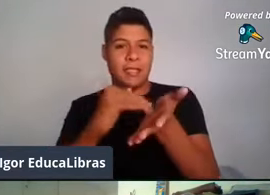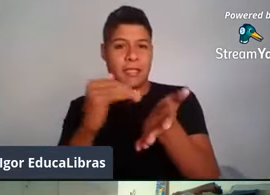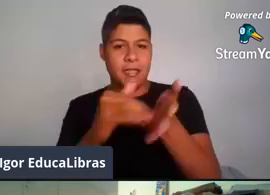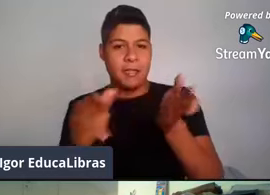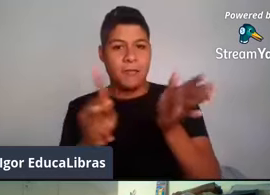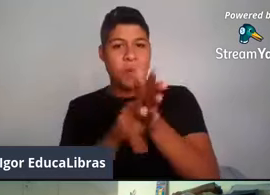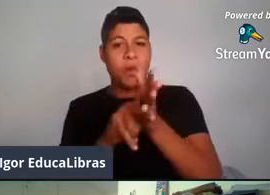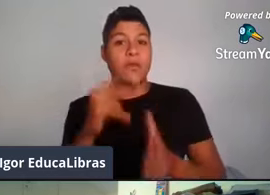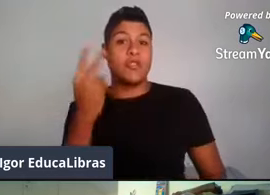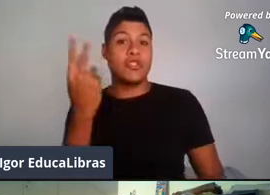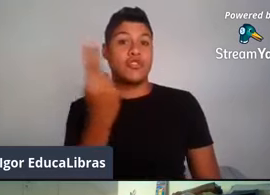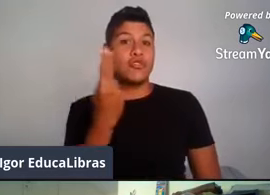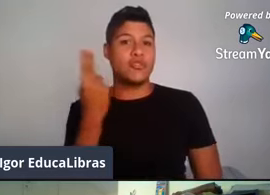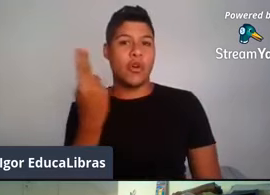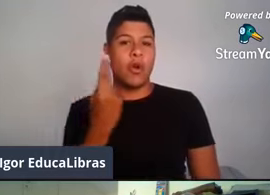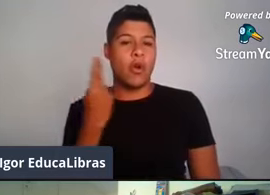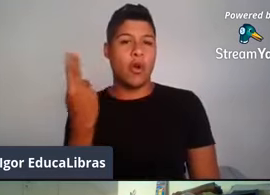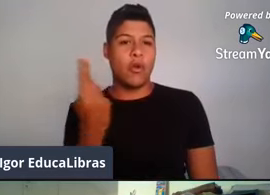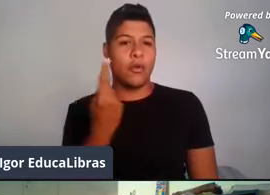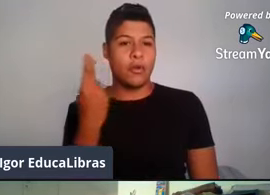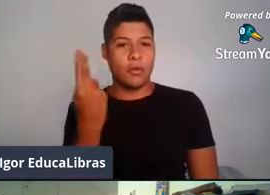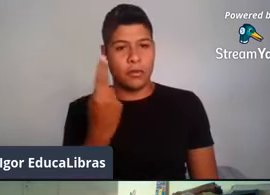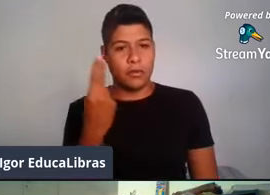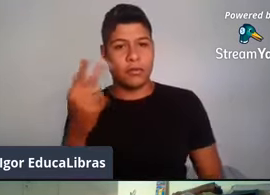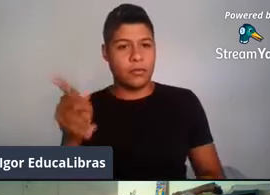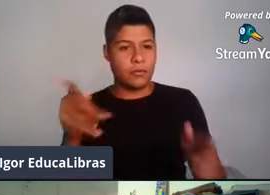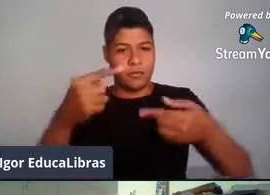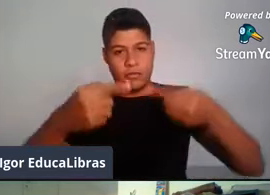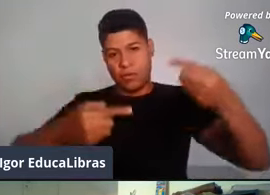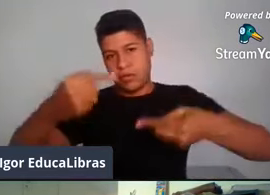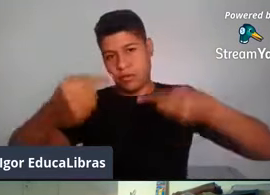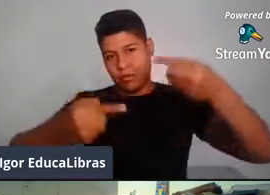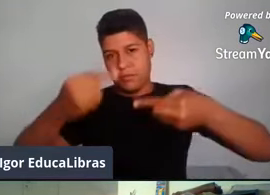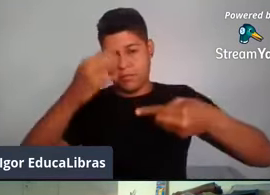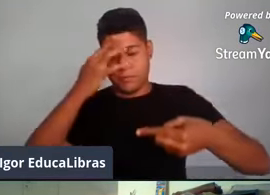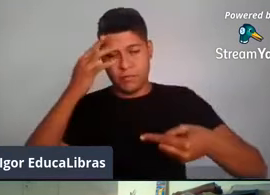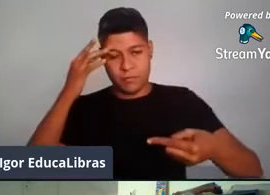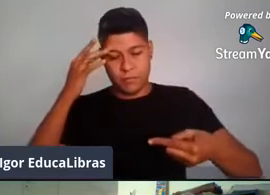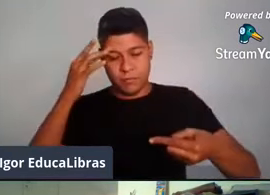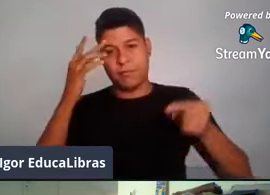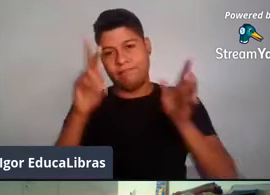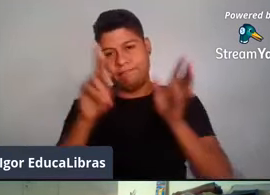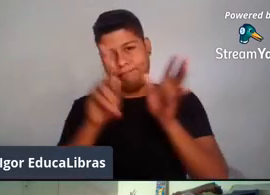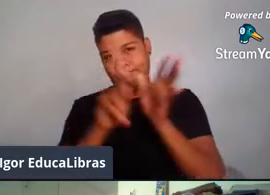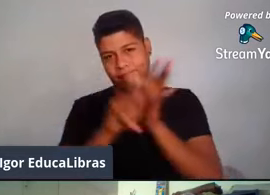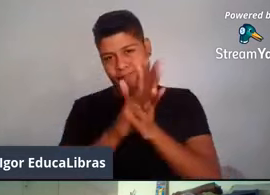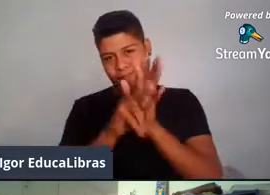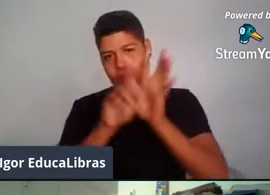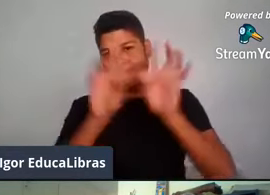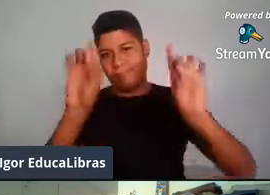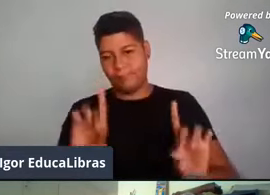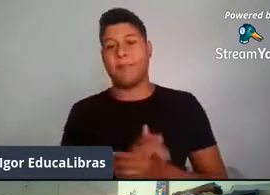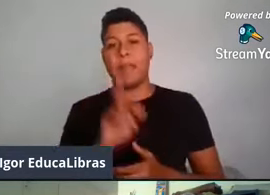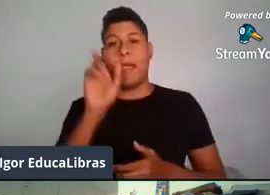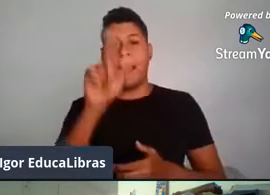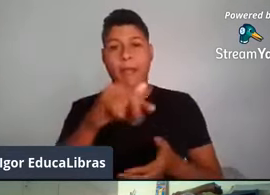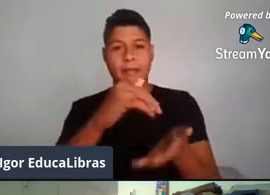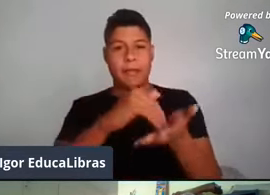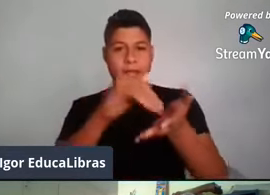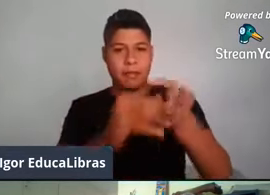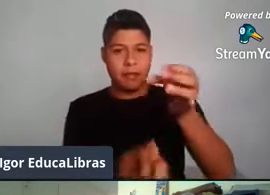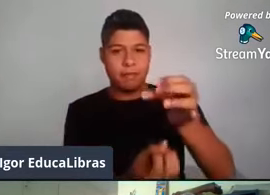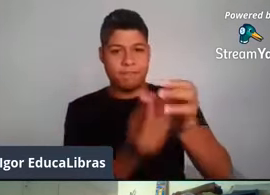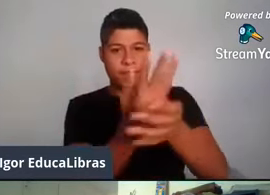história recente do movimento político das pessoas com deficiência. Essa secretaria é um marco, né,